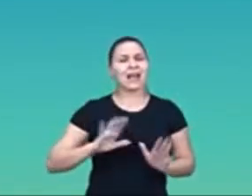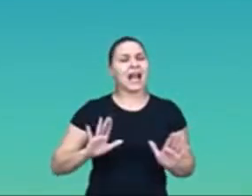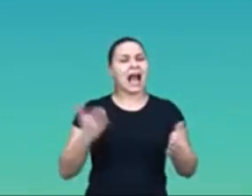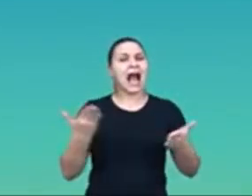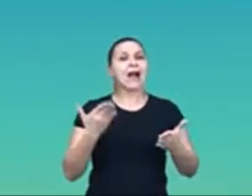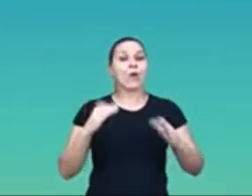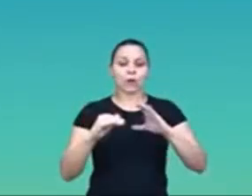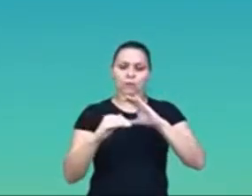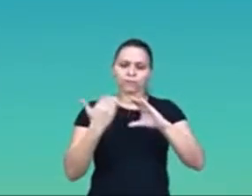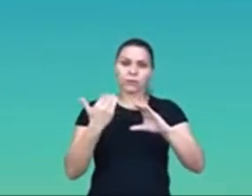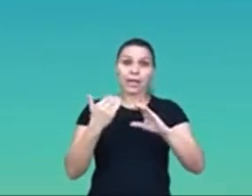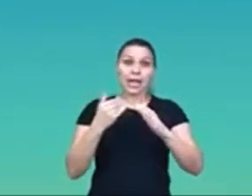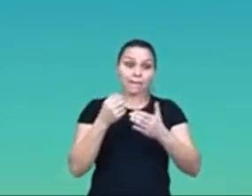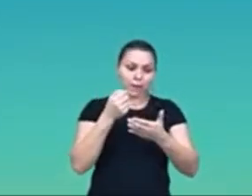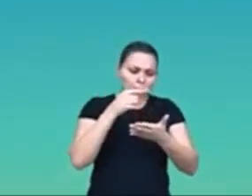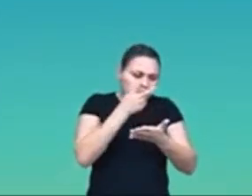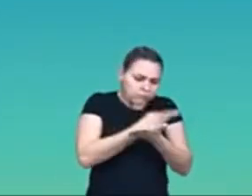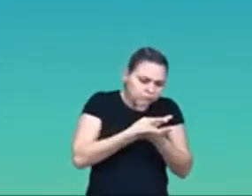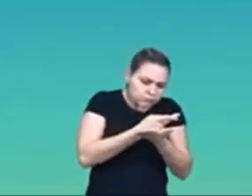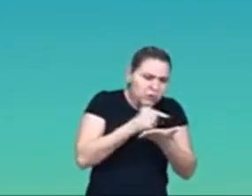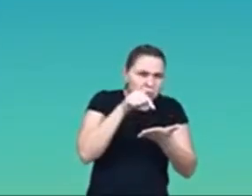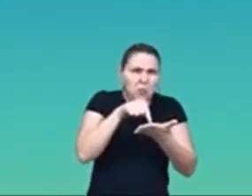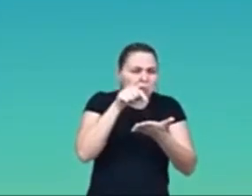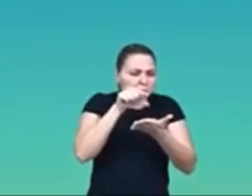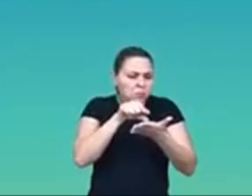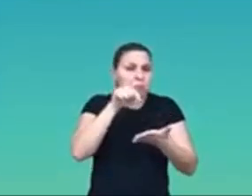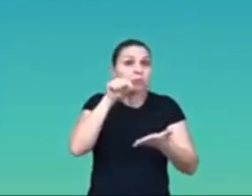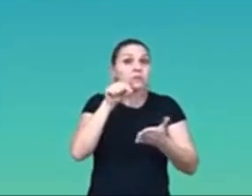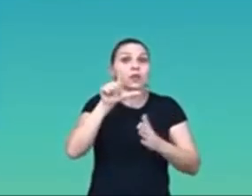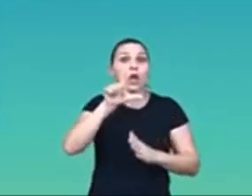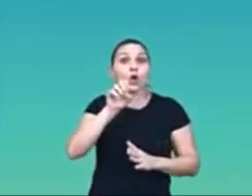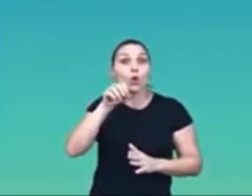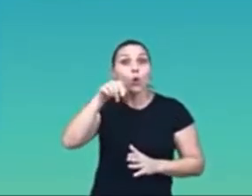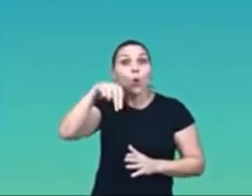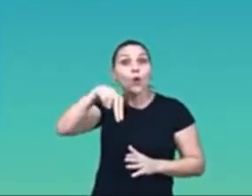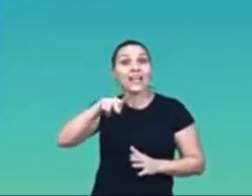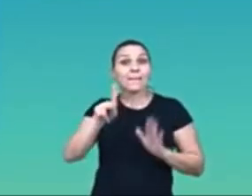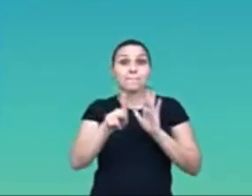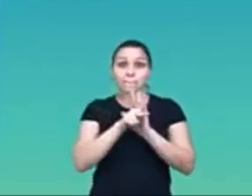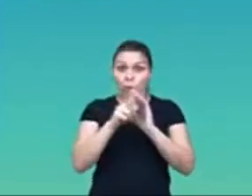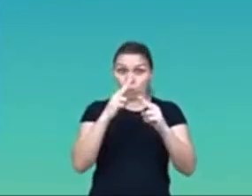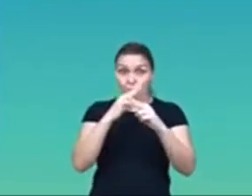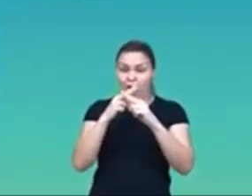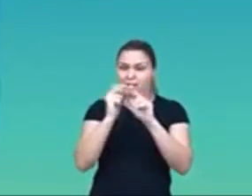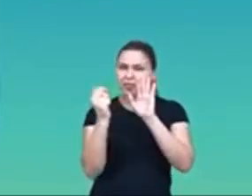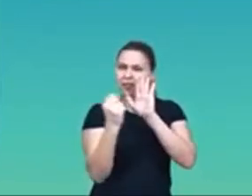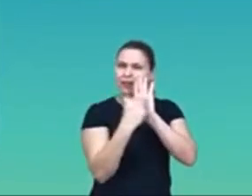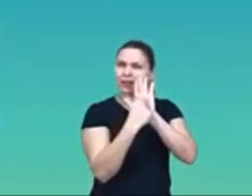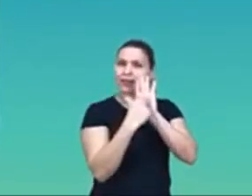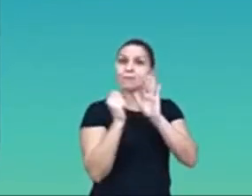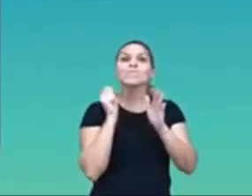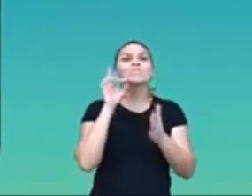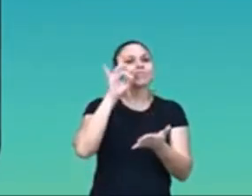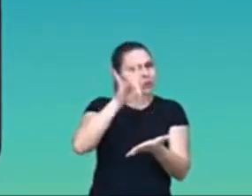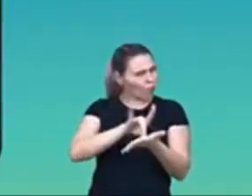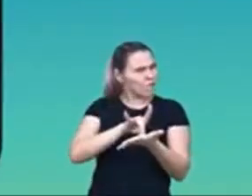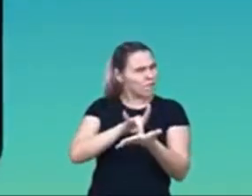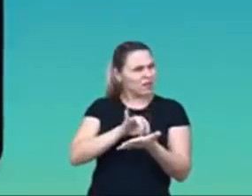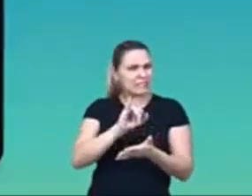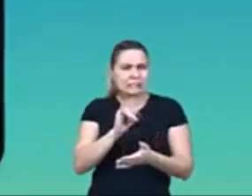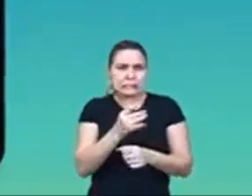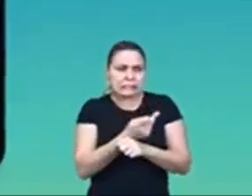a sua caixa de e-mail e procure por um e-mail escrito Login Caixa. E clique no link para confirmar. Se não